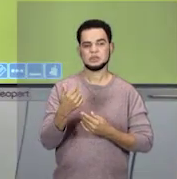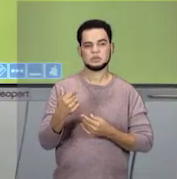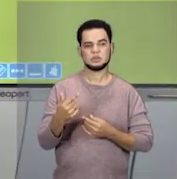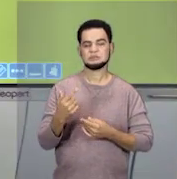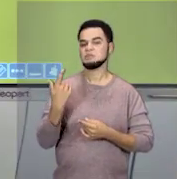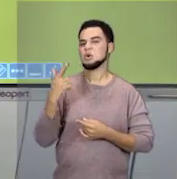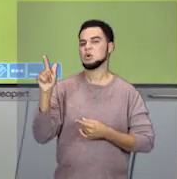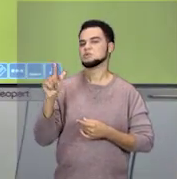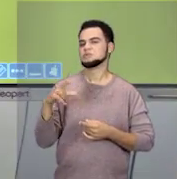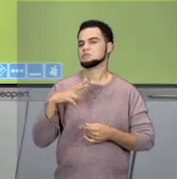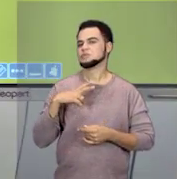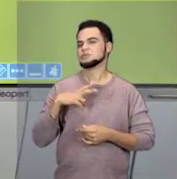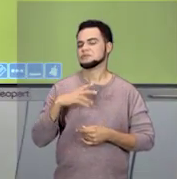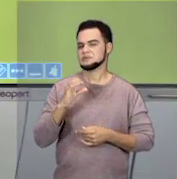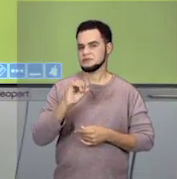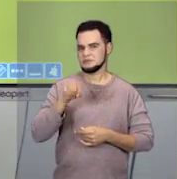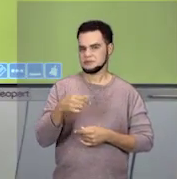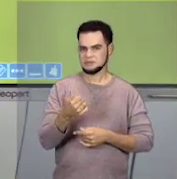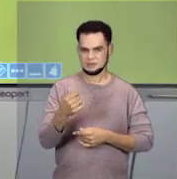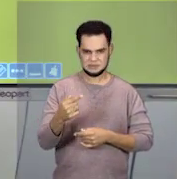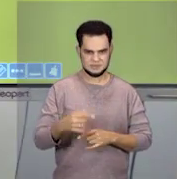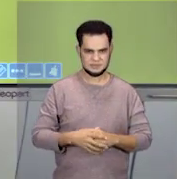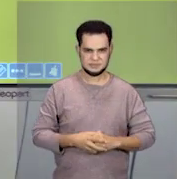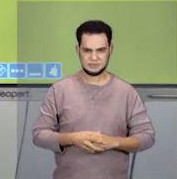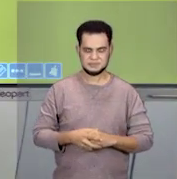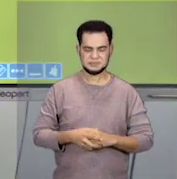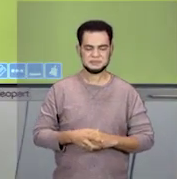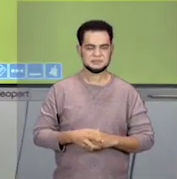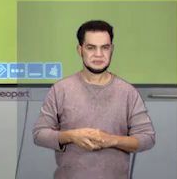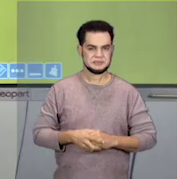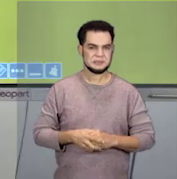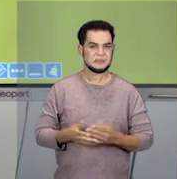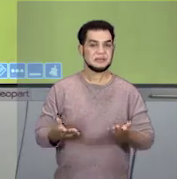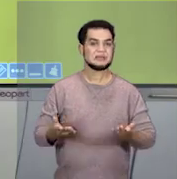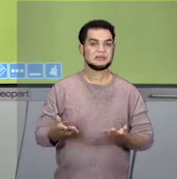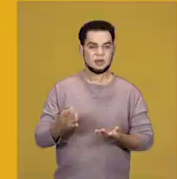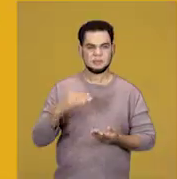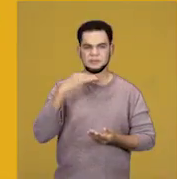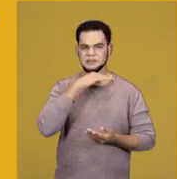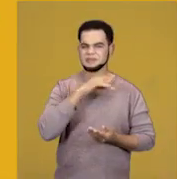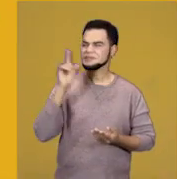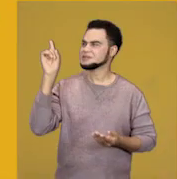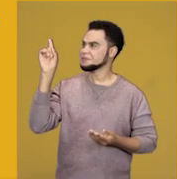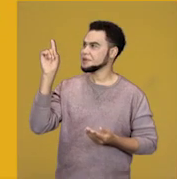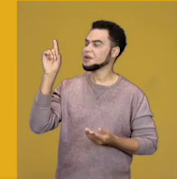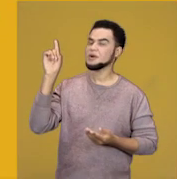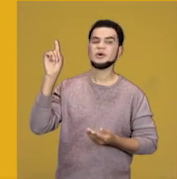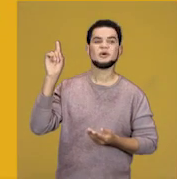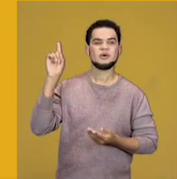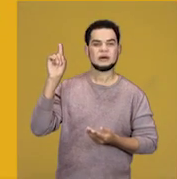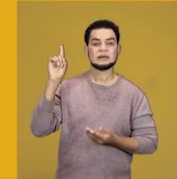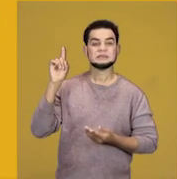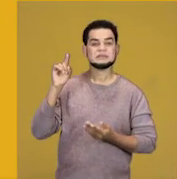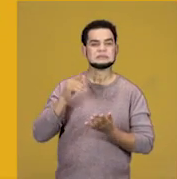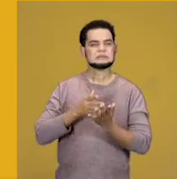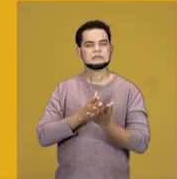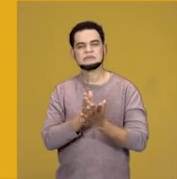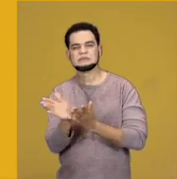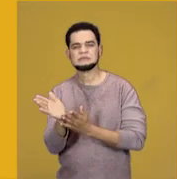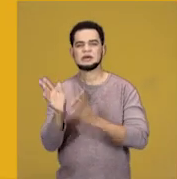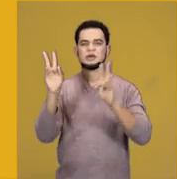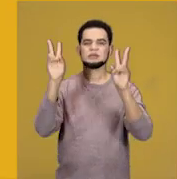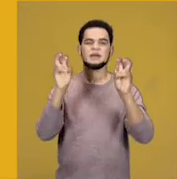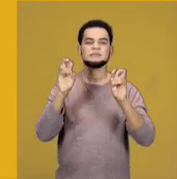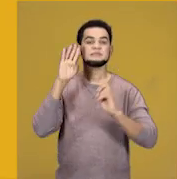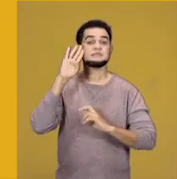motivos, 0,17. Então, olha, a fuga ao tema foi o principal motivo para as pessoas zerarem a